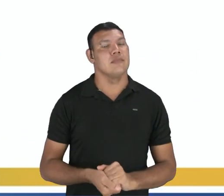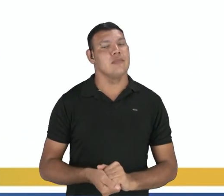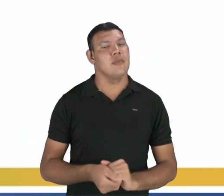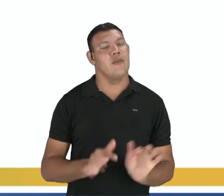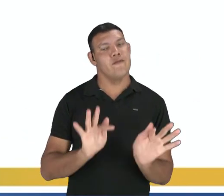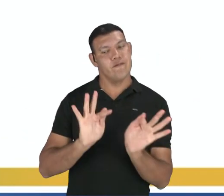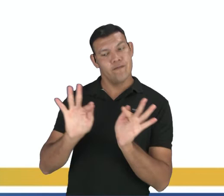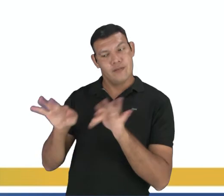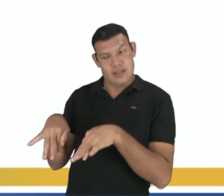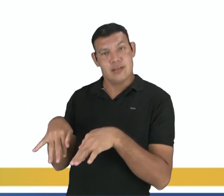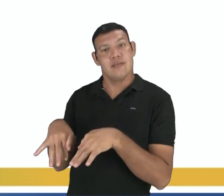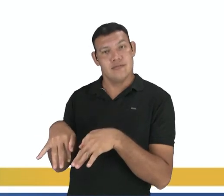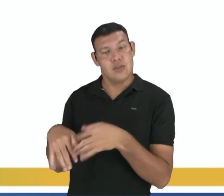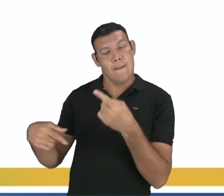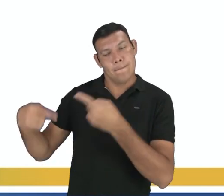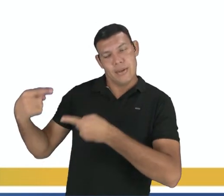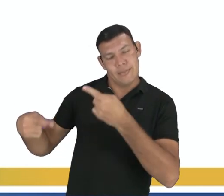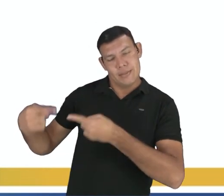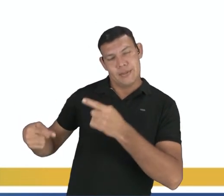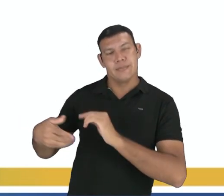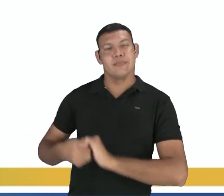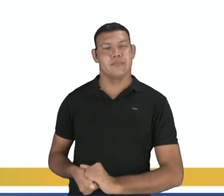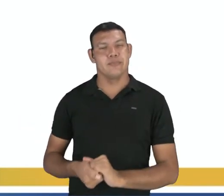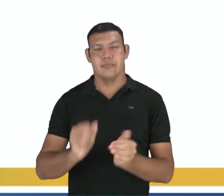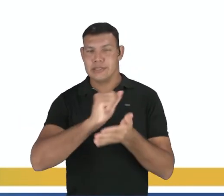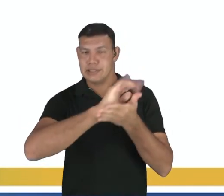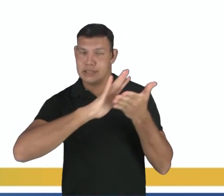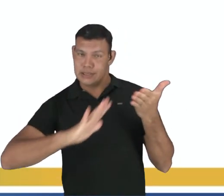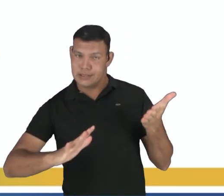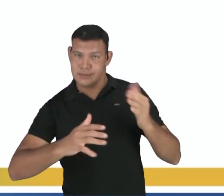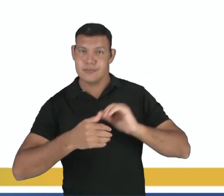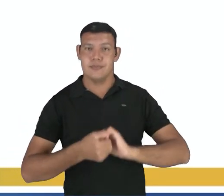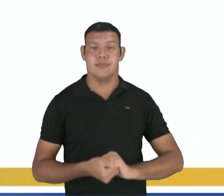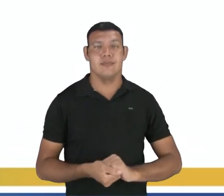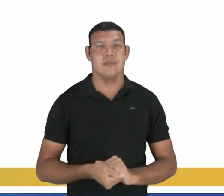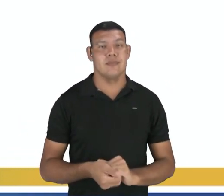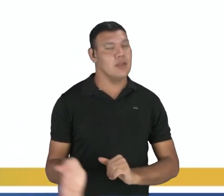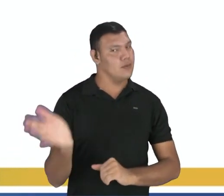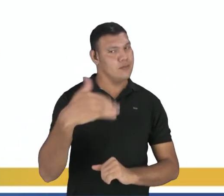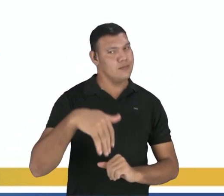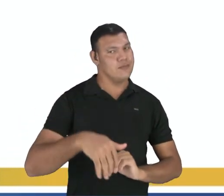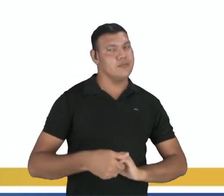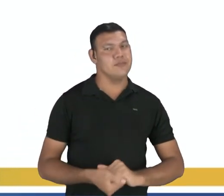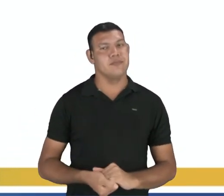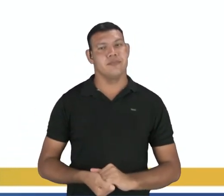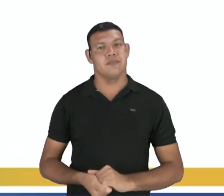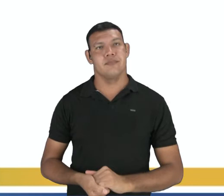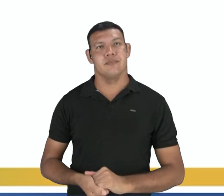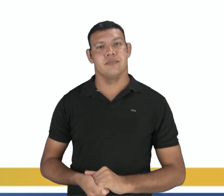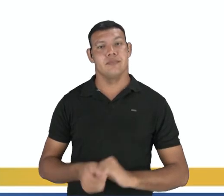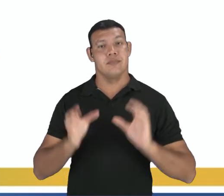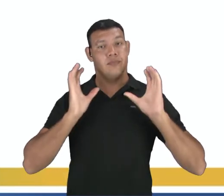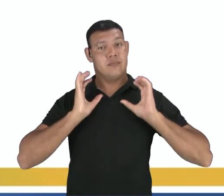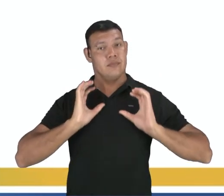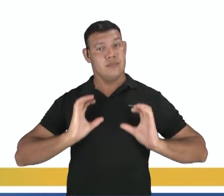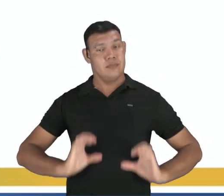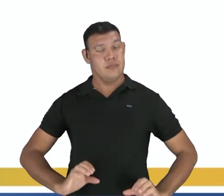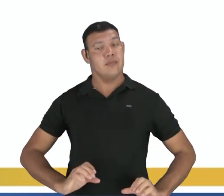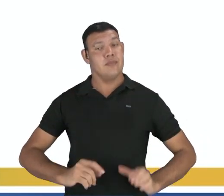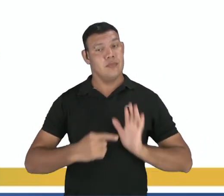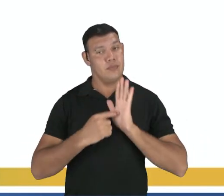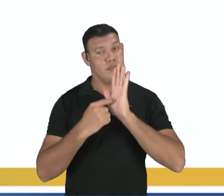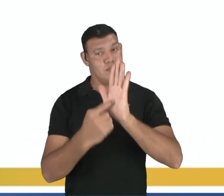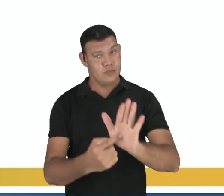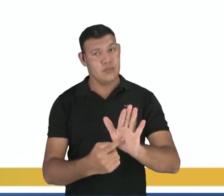gente terminar essa rápida discussão, a gente vai para o nosso exercitando. Vamos lá? A cidadania